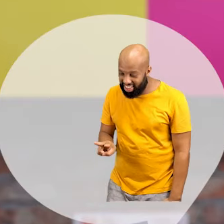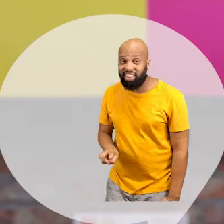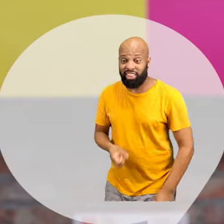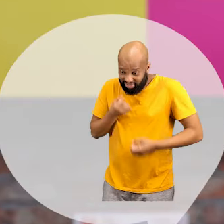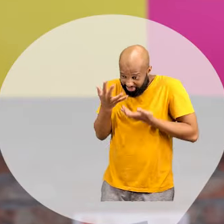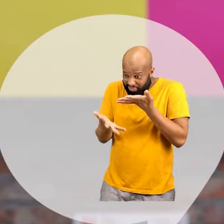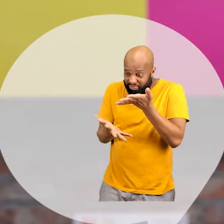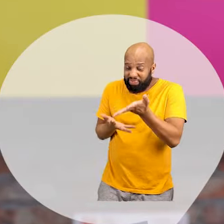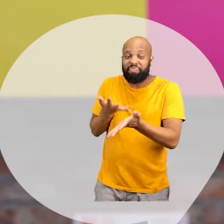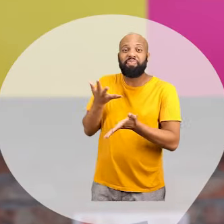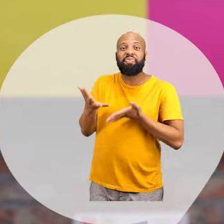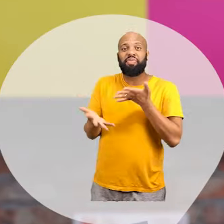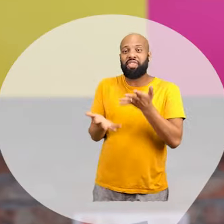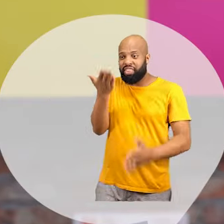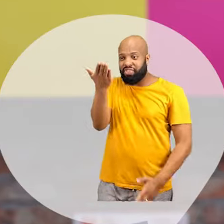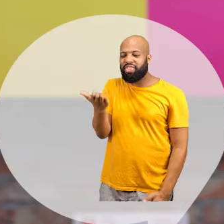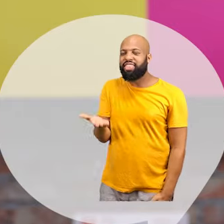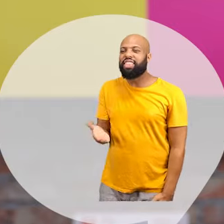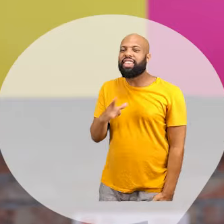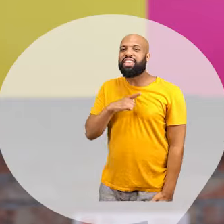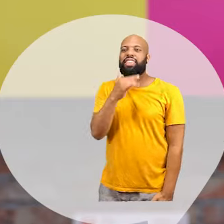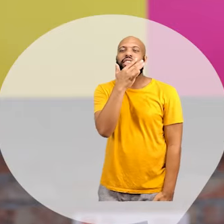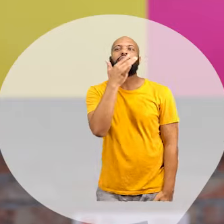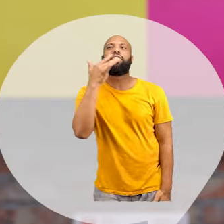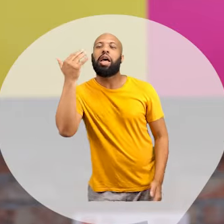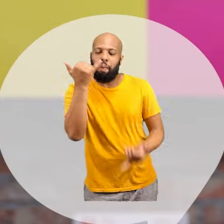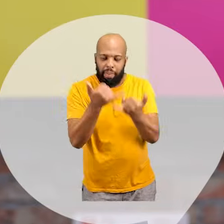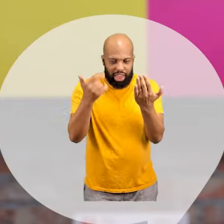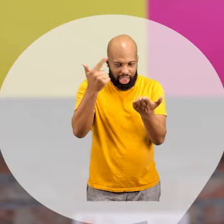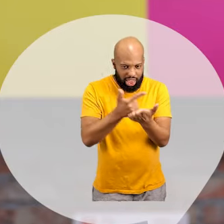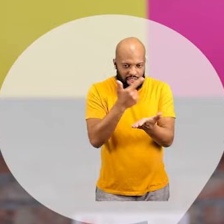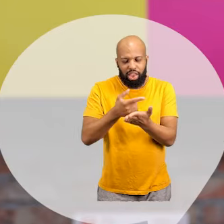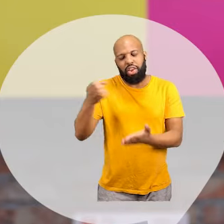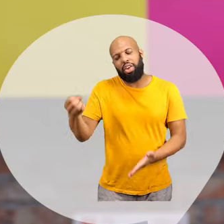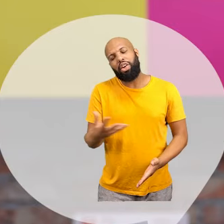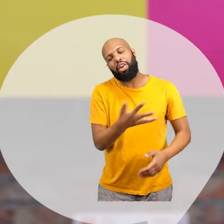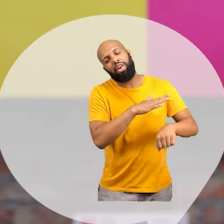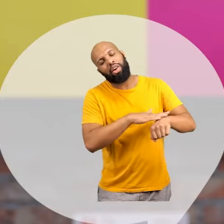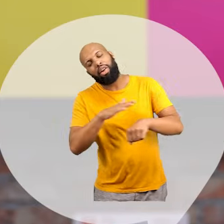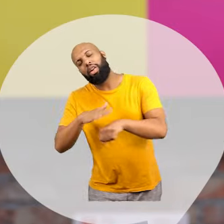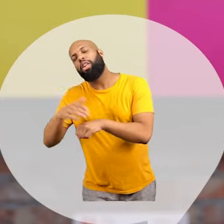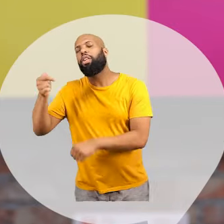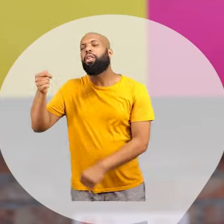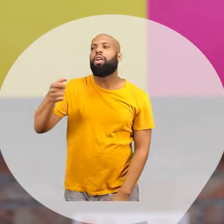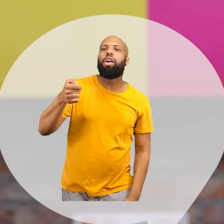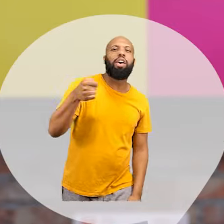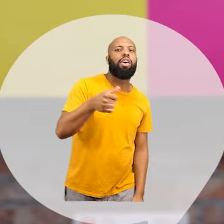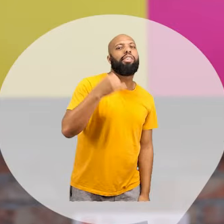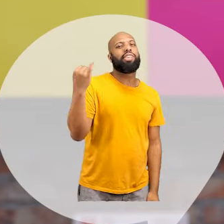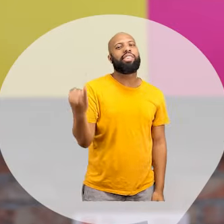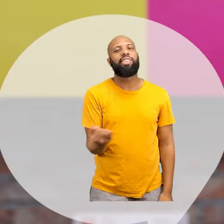e te dizer que você tem cheiro de livro novo cada momento